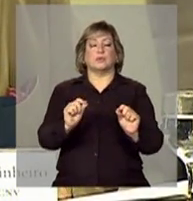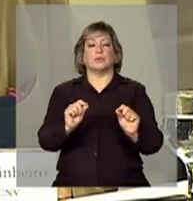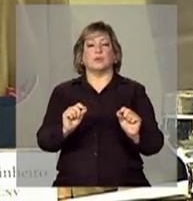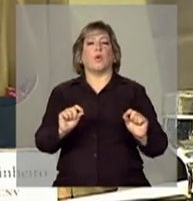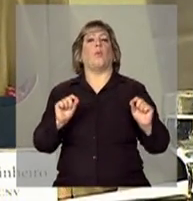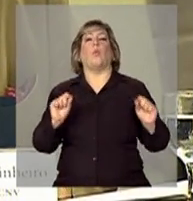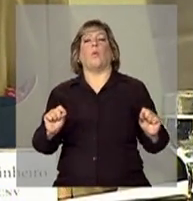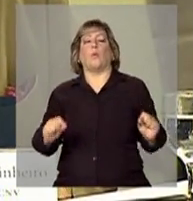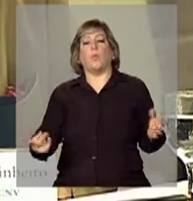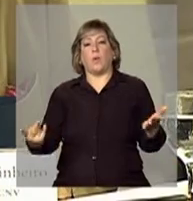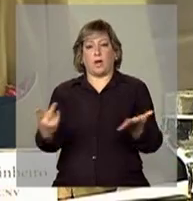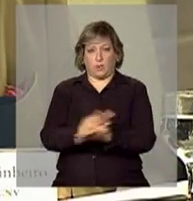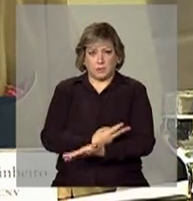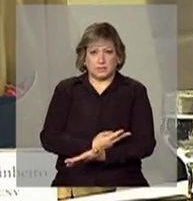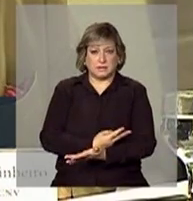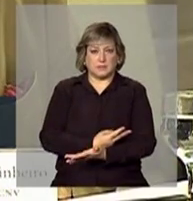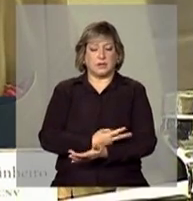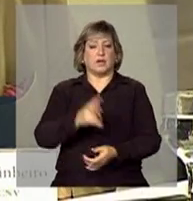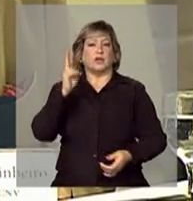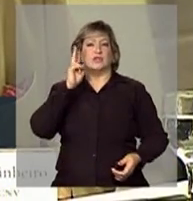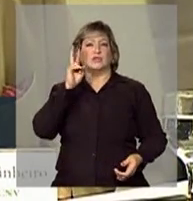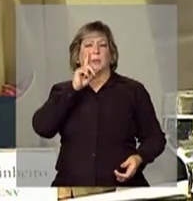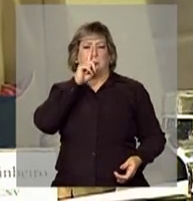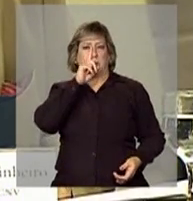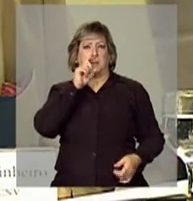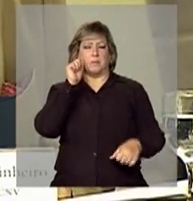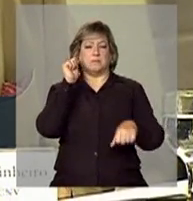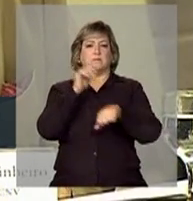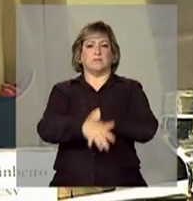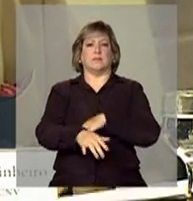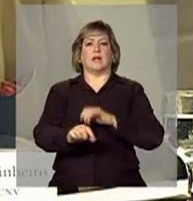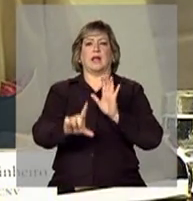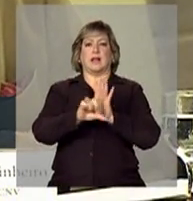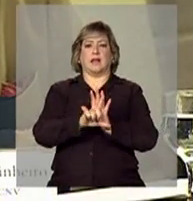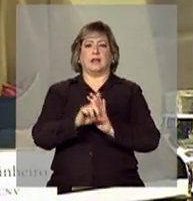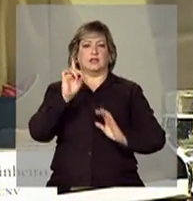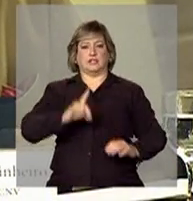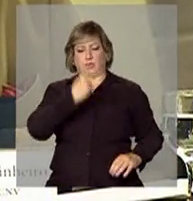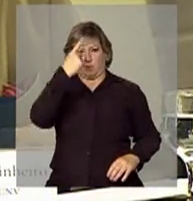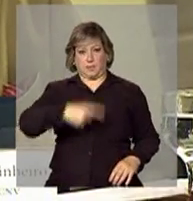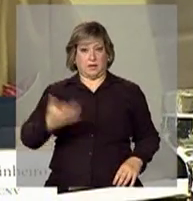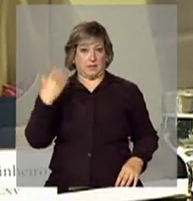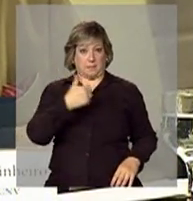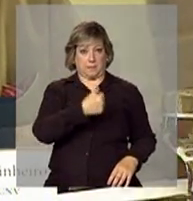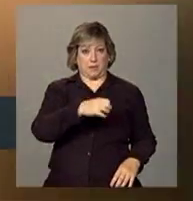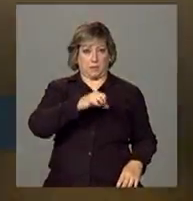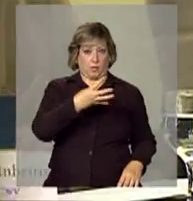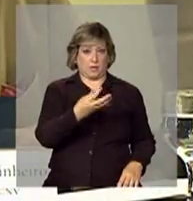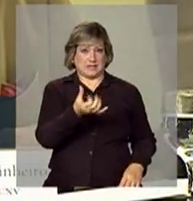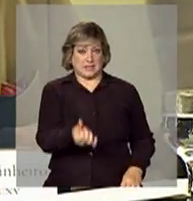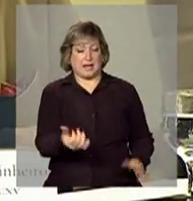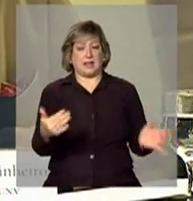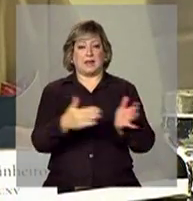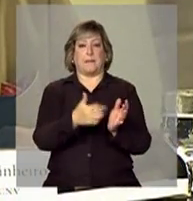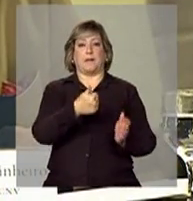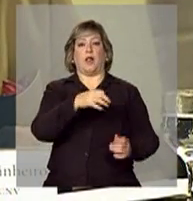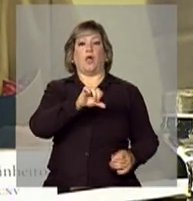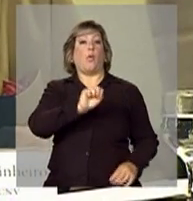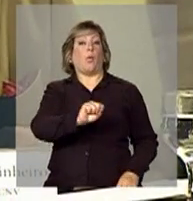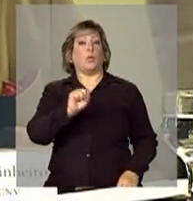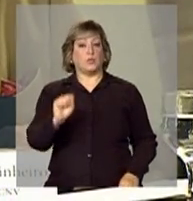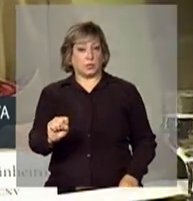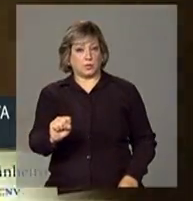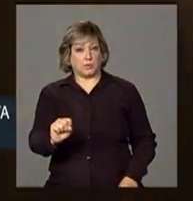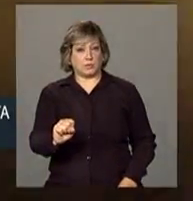fatos relacionados às graves violações de direitos humanos ocorridos no período de 46 a 88,